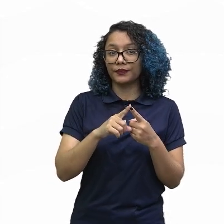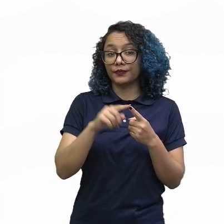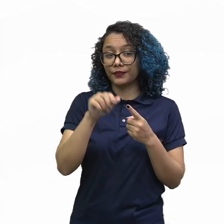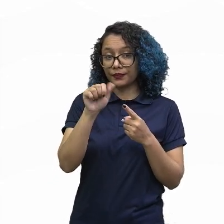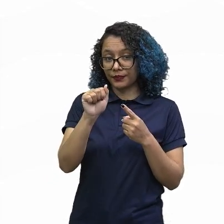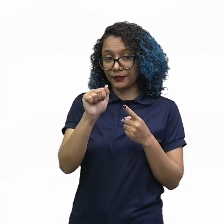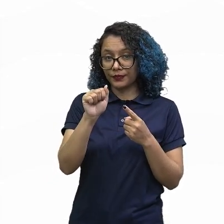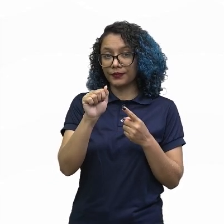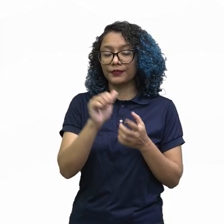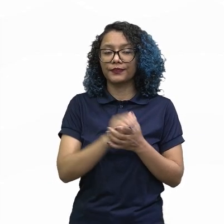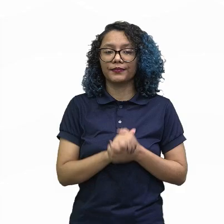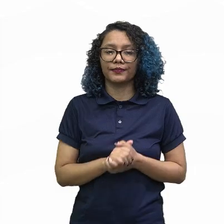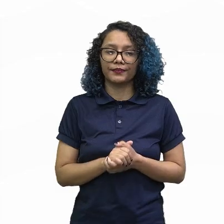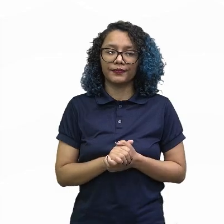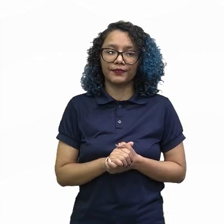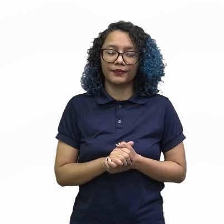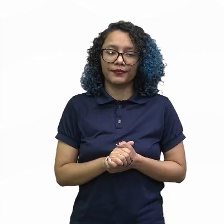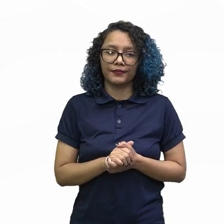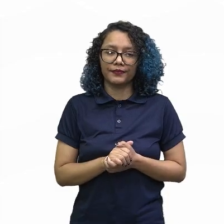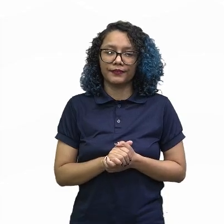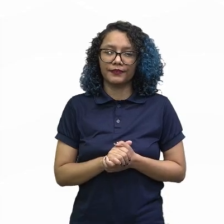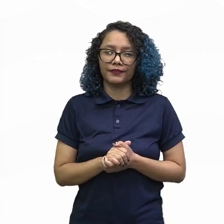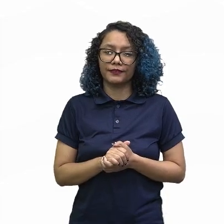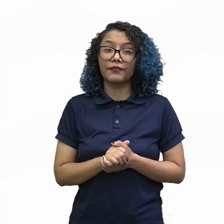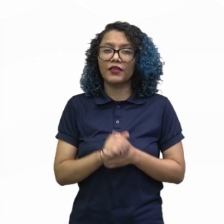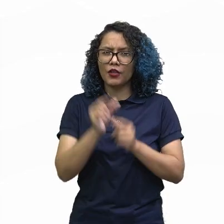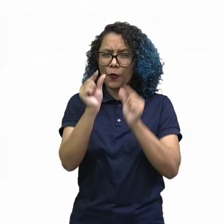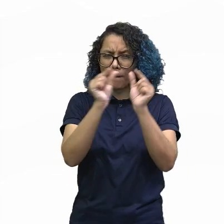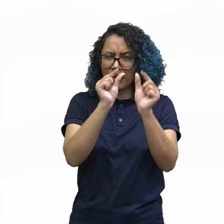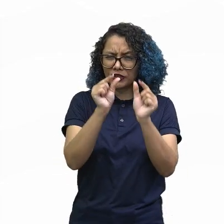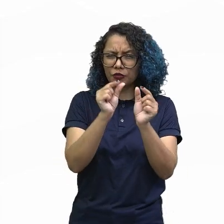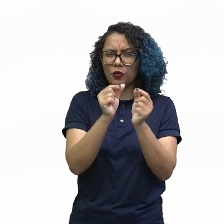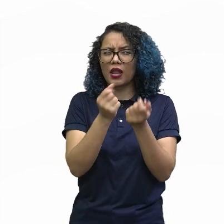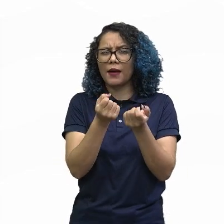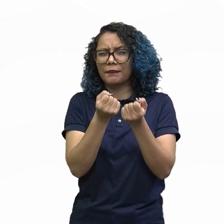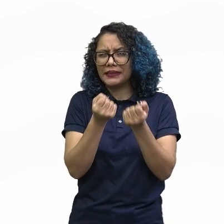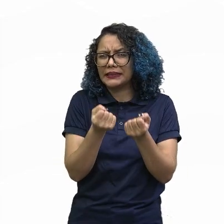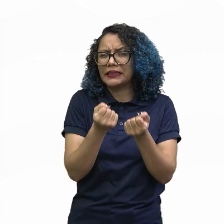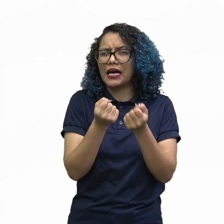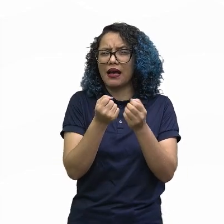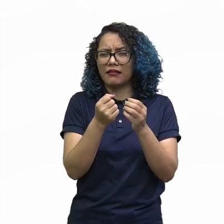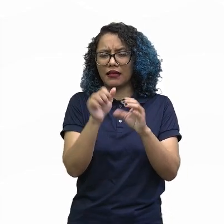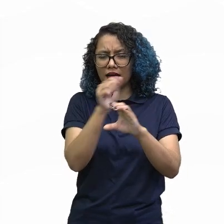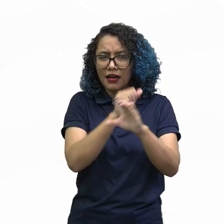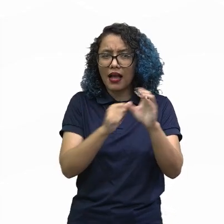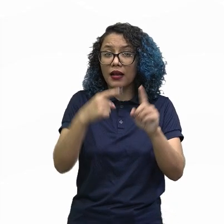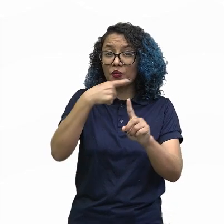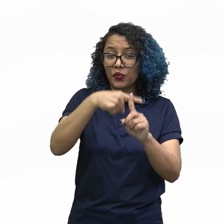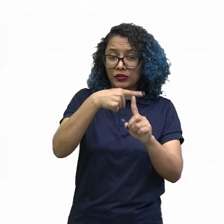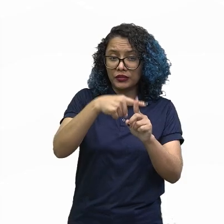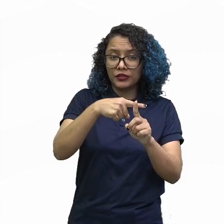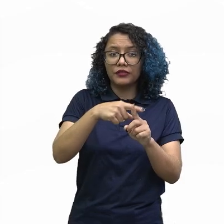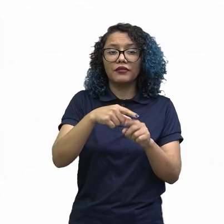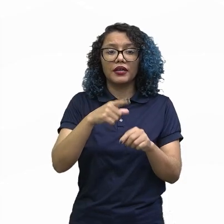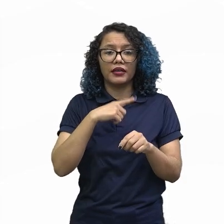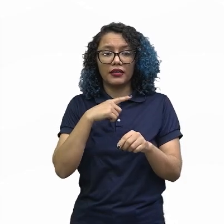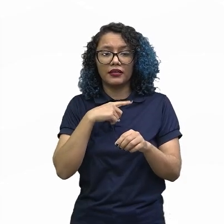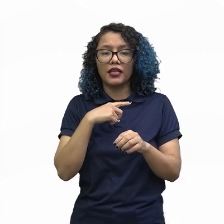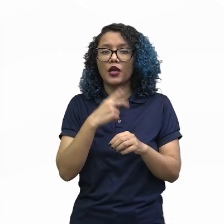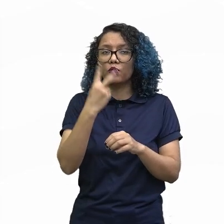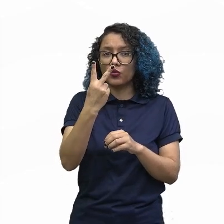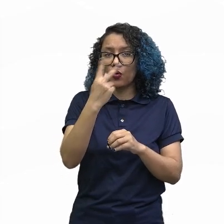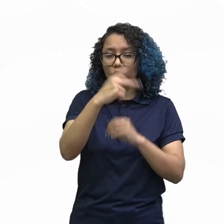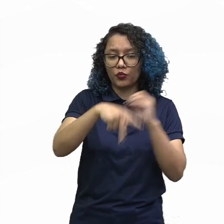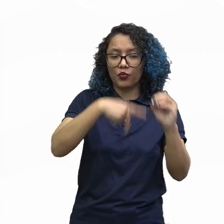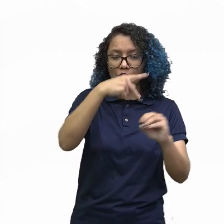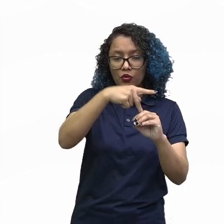radiação alfa. São partículas pesadas de carga positiva e formada por 2 prótons e